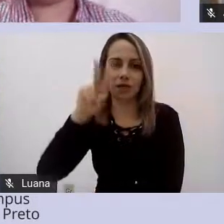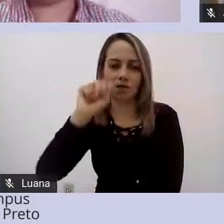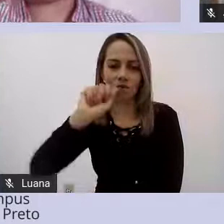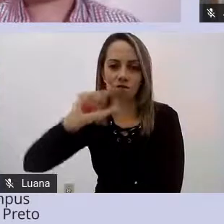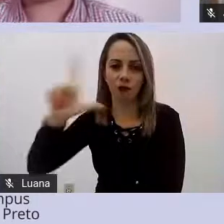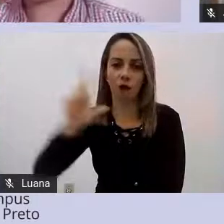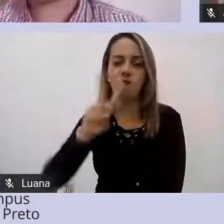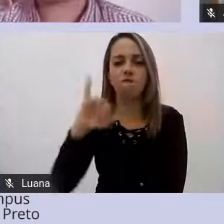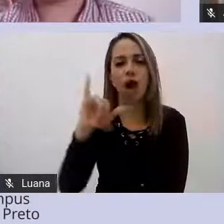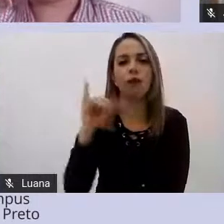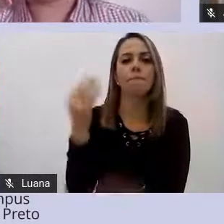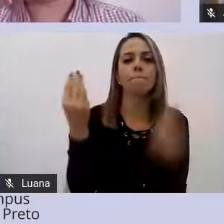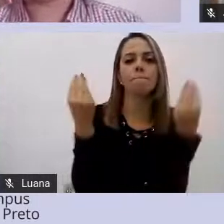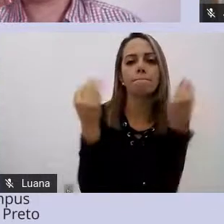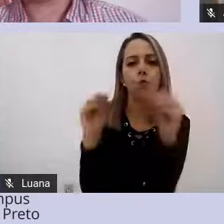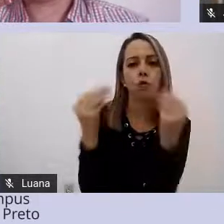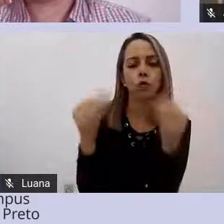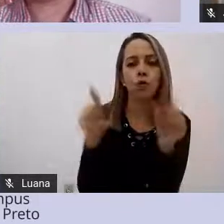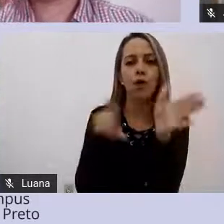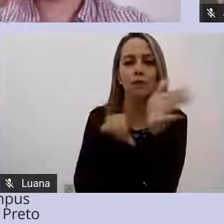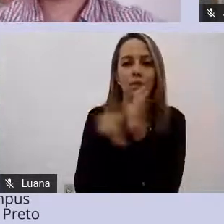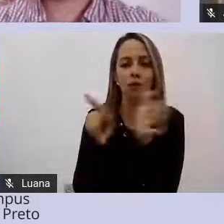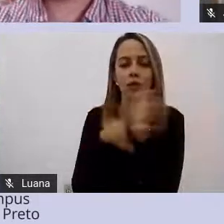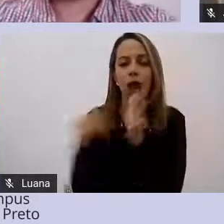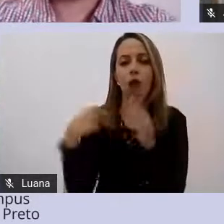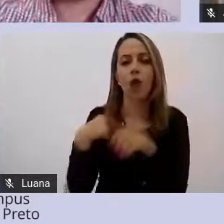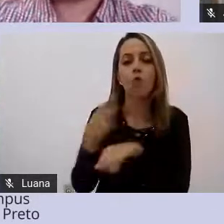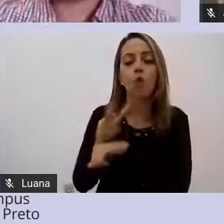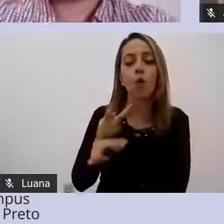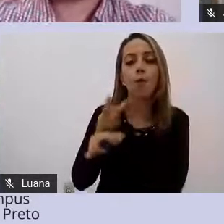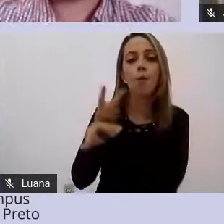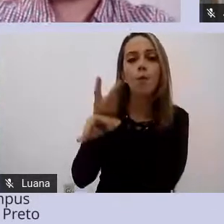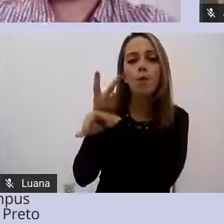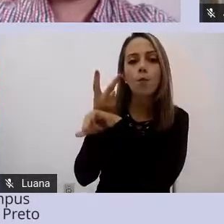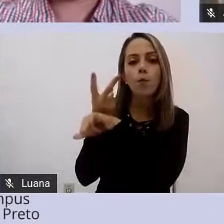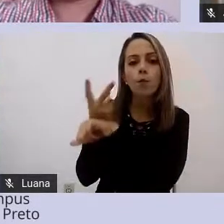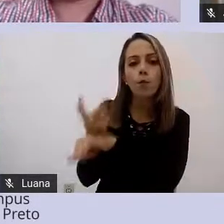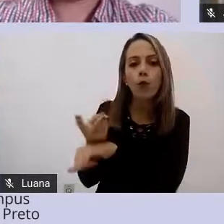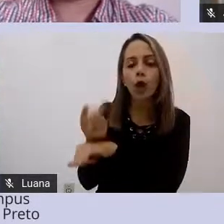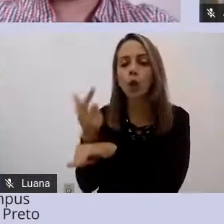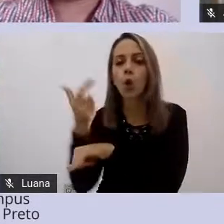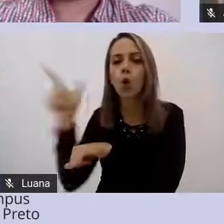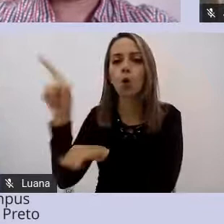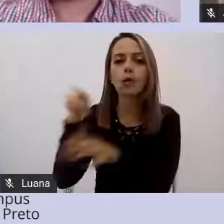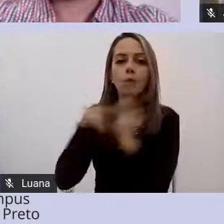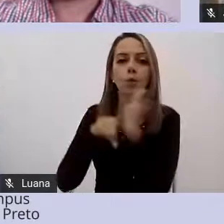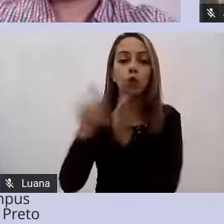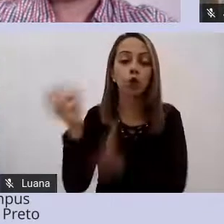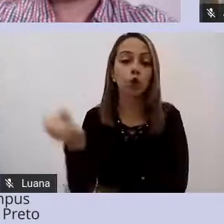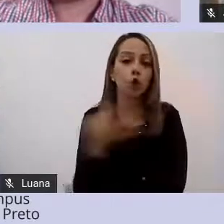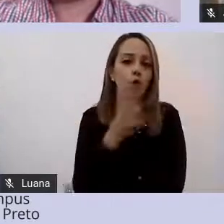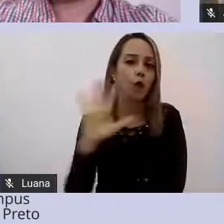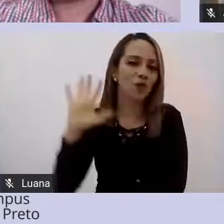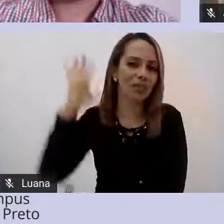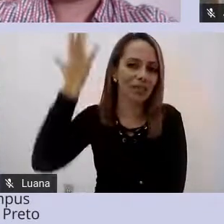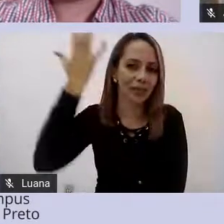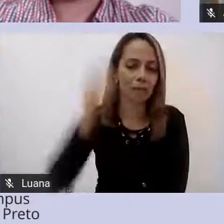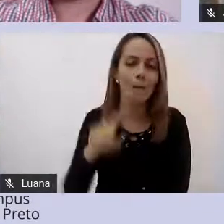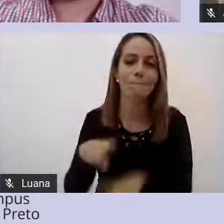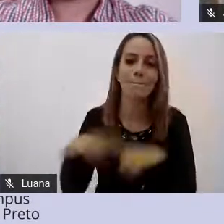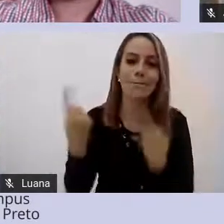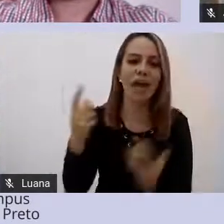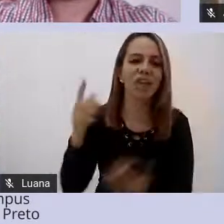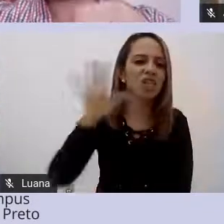também vou buscando, né, novas que ocorrerem, tá? Mas, de forma geral,